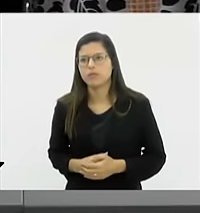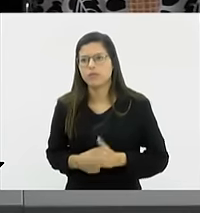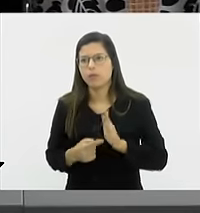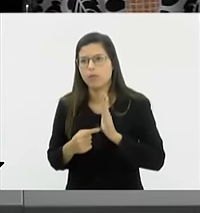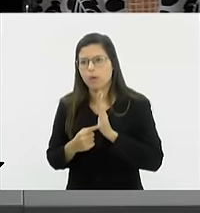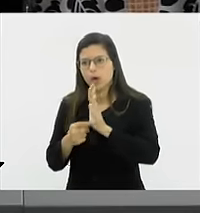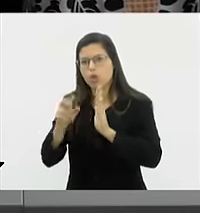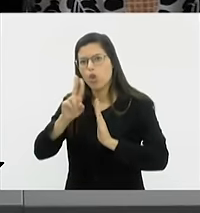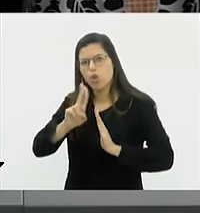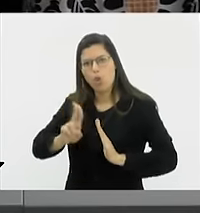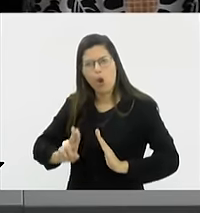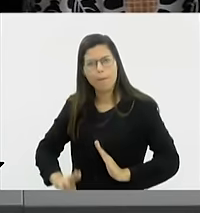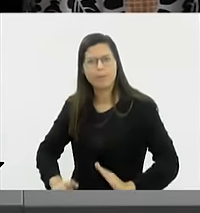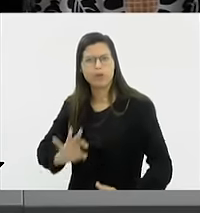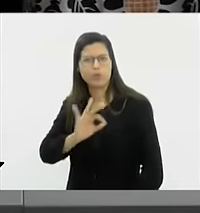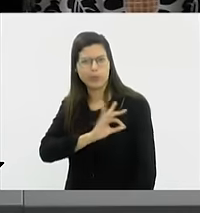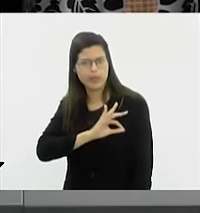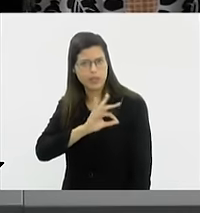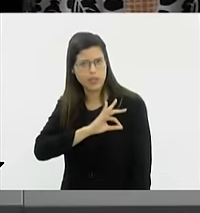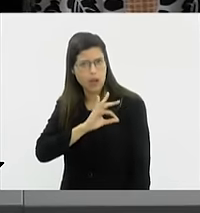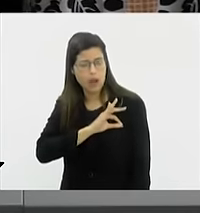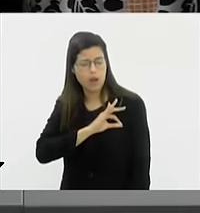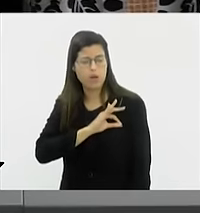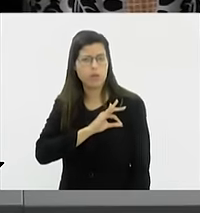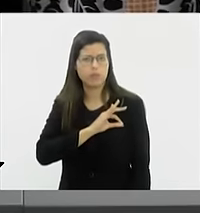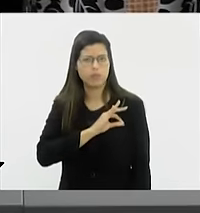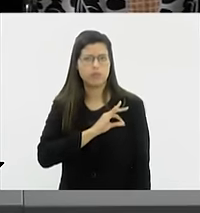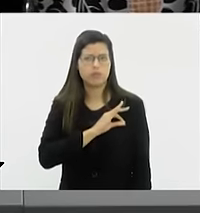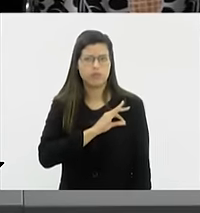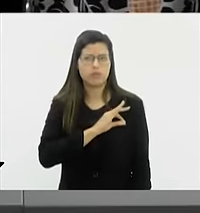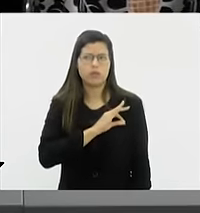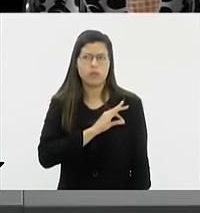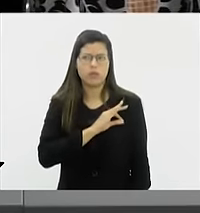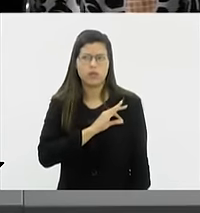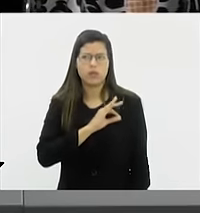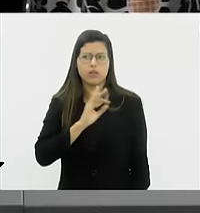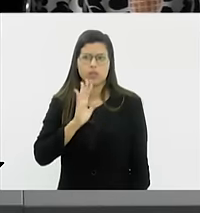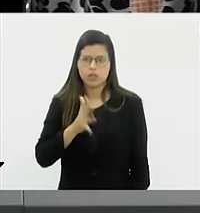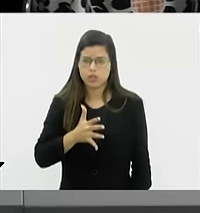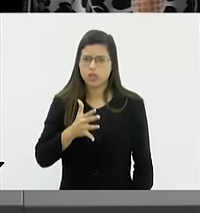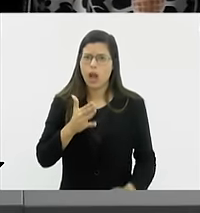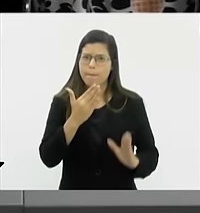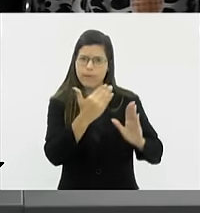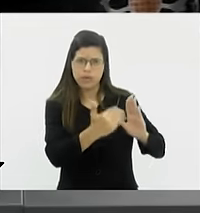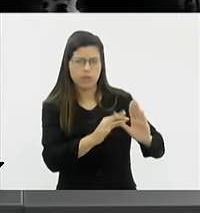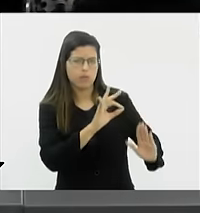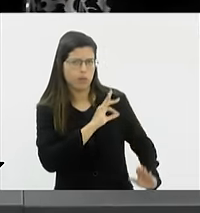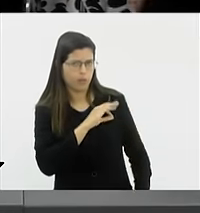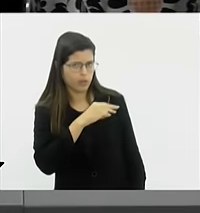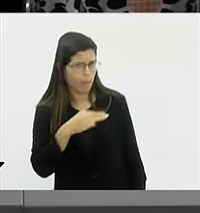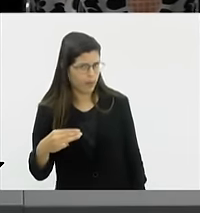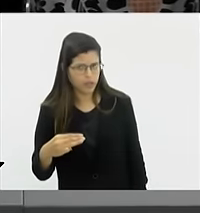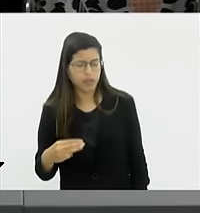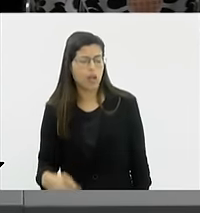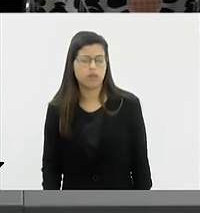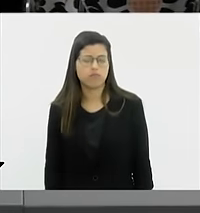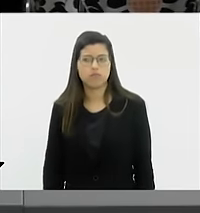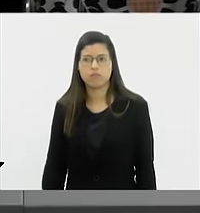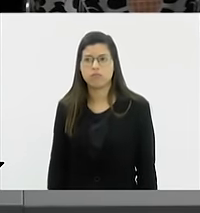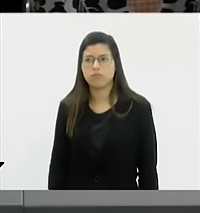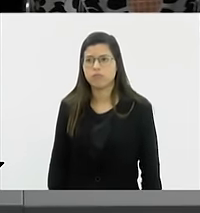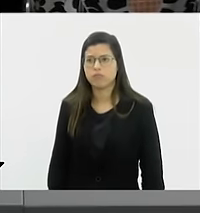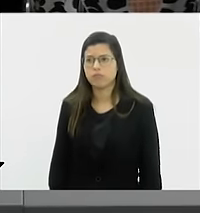nome de policiais que estavam, já devolvemos para a Polícia Militar.